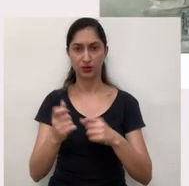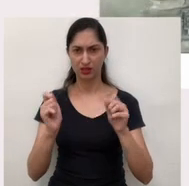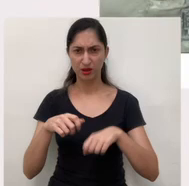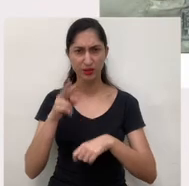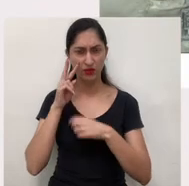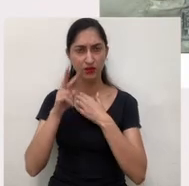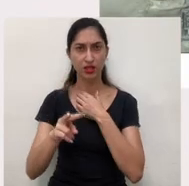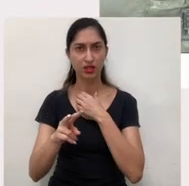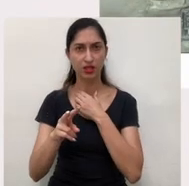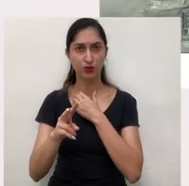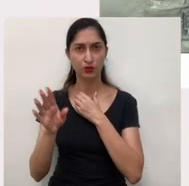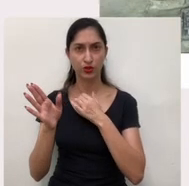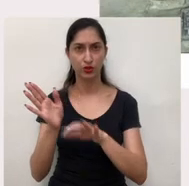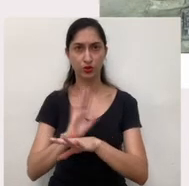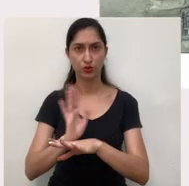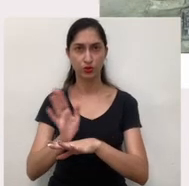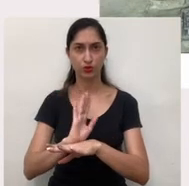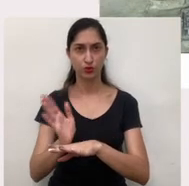vídeo agora?